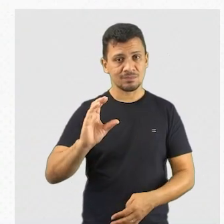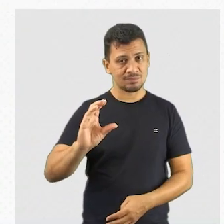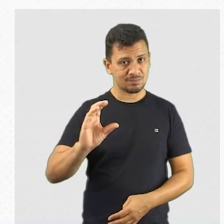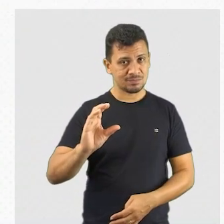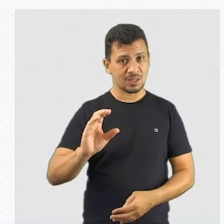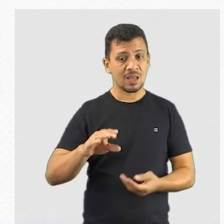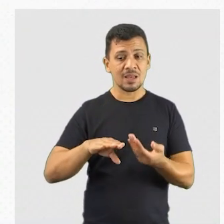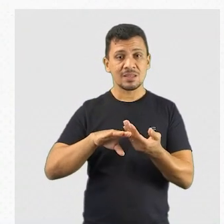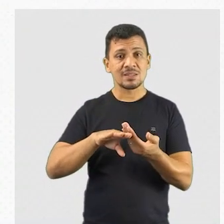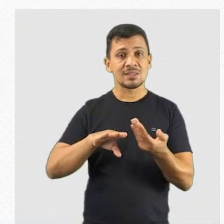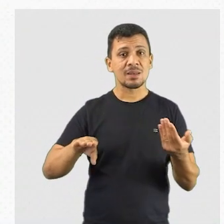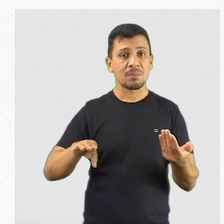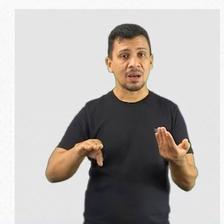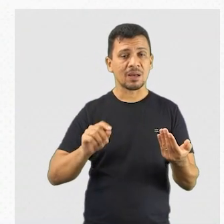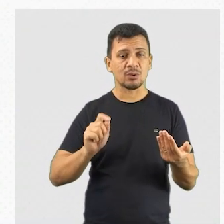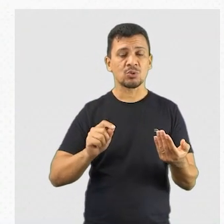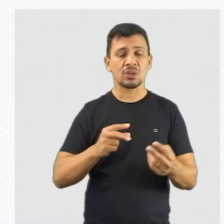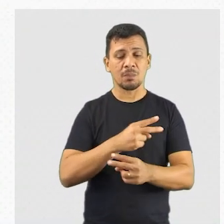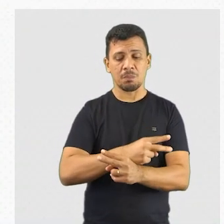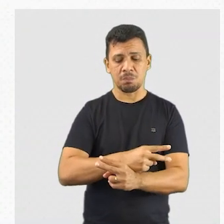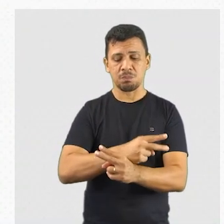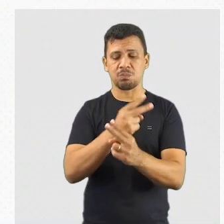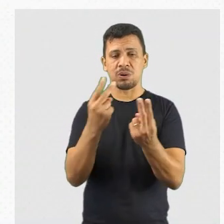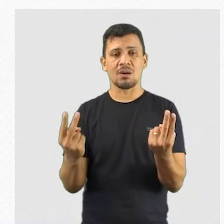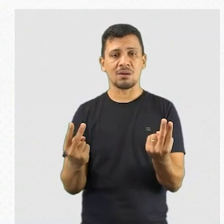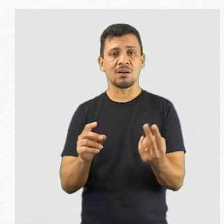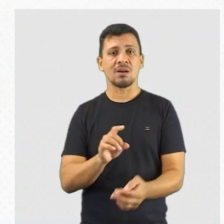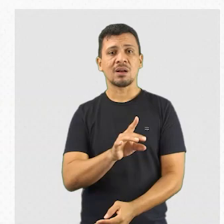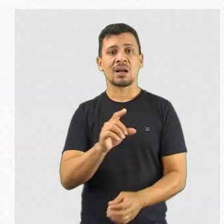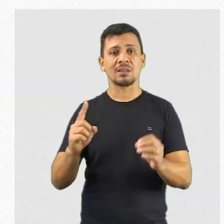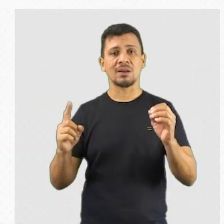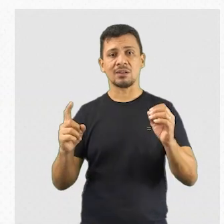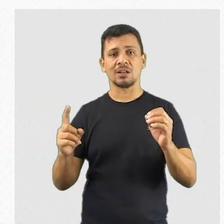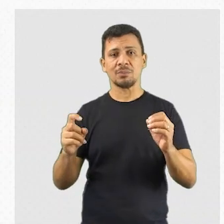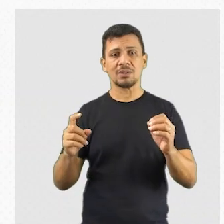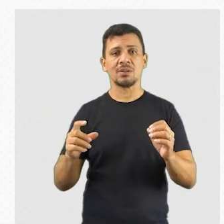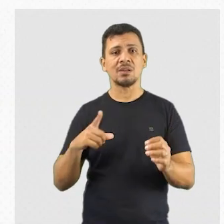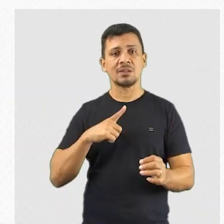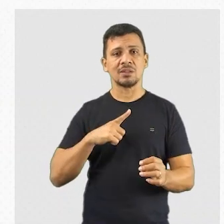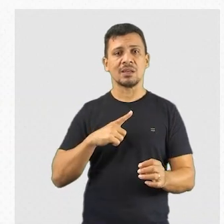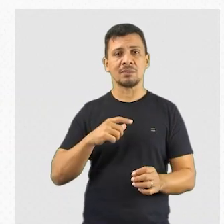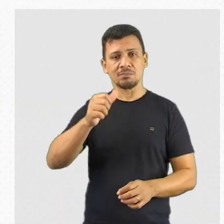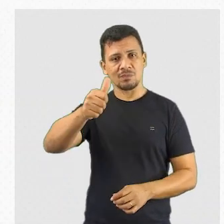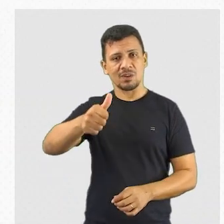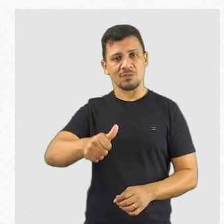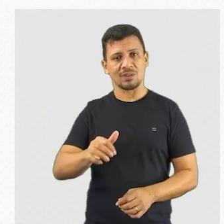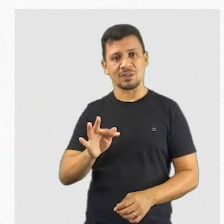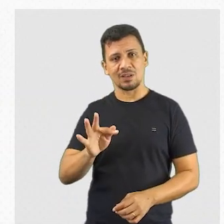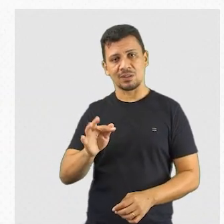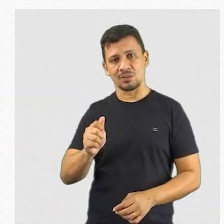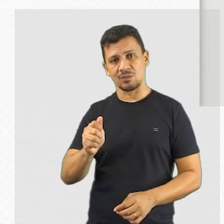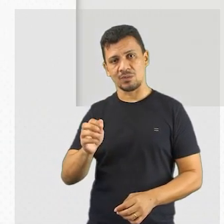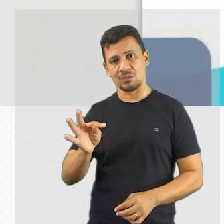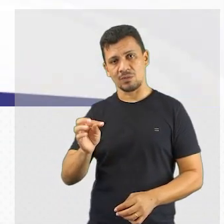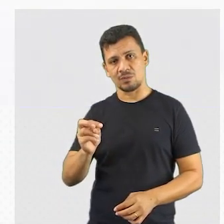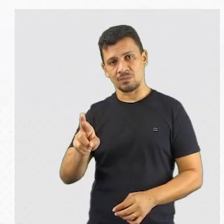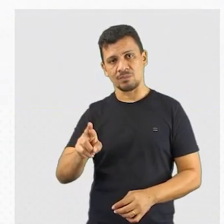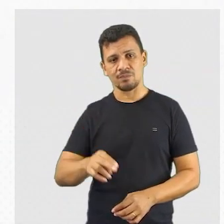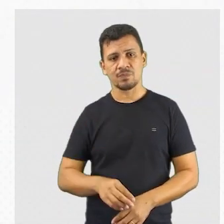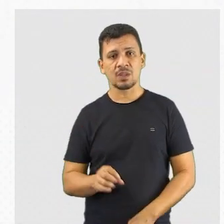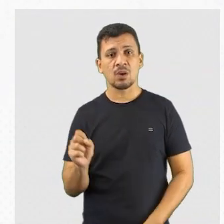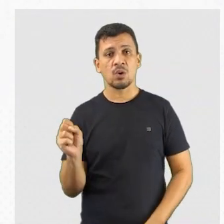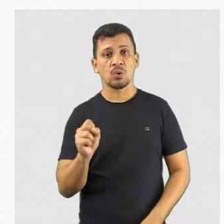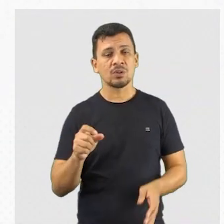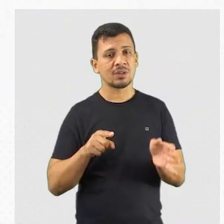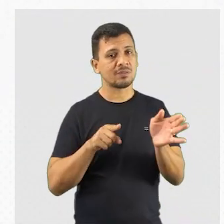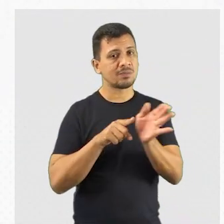Eles se separam de forma que cada gameta recebe o fator que está sendo ali avaliado, né? 8ª e